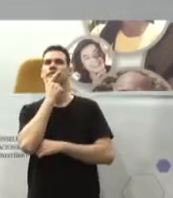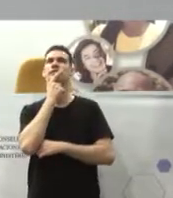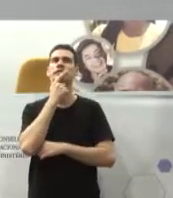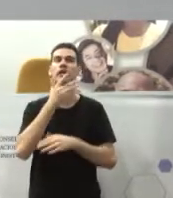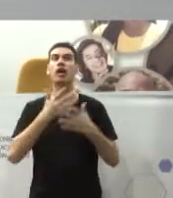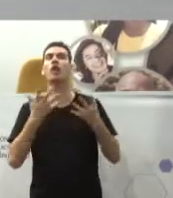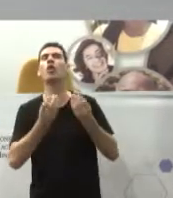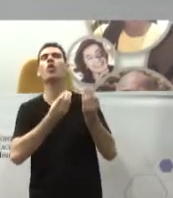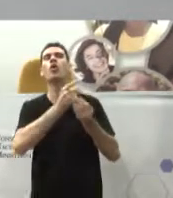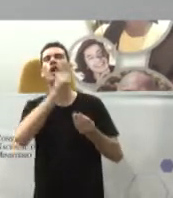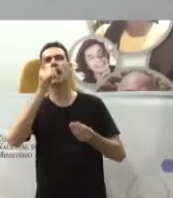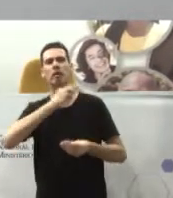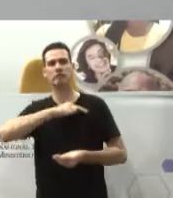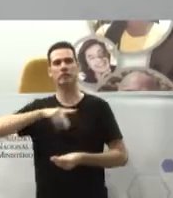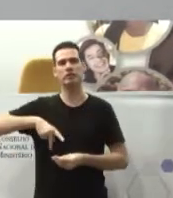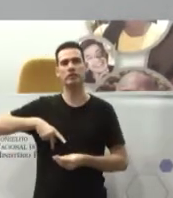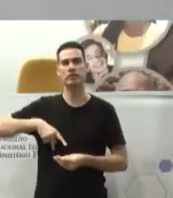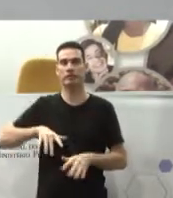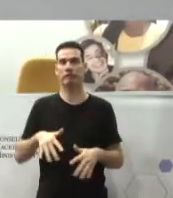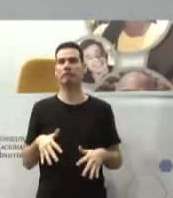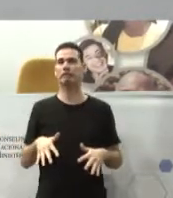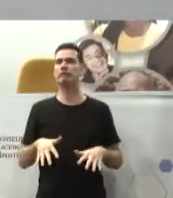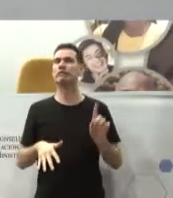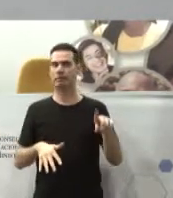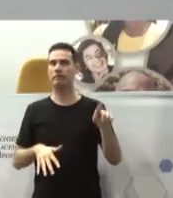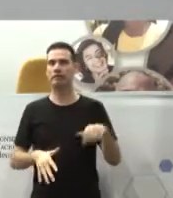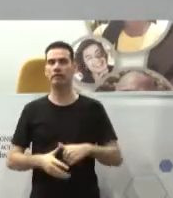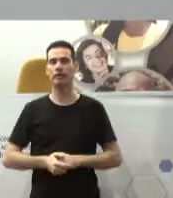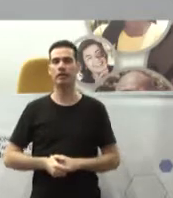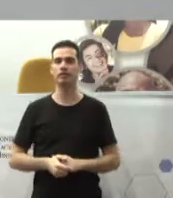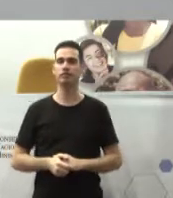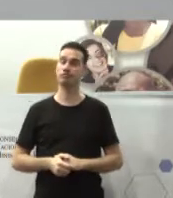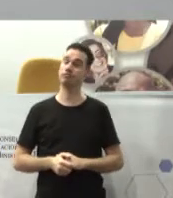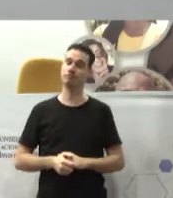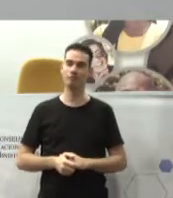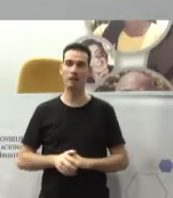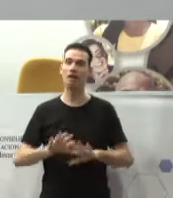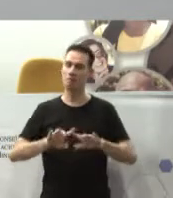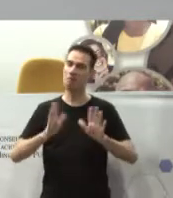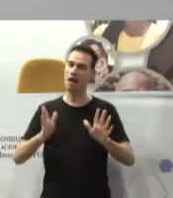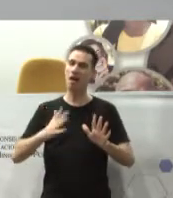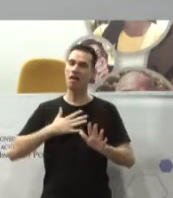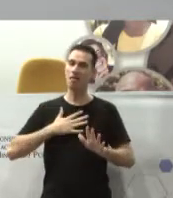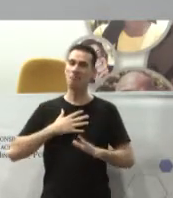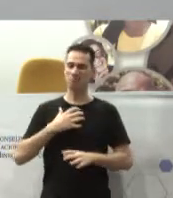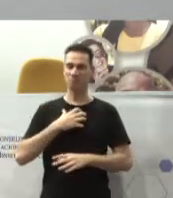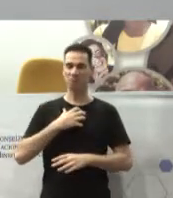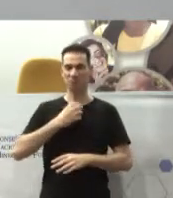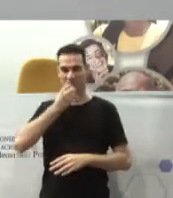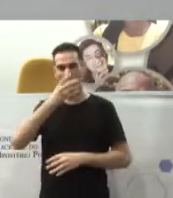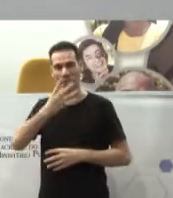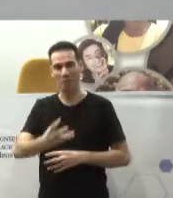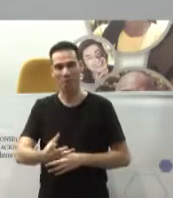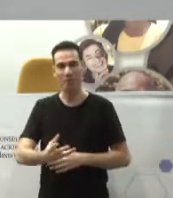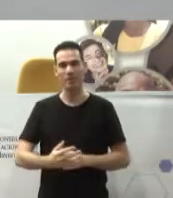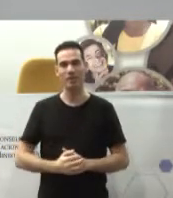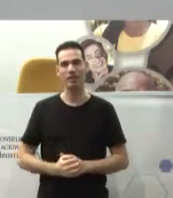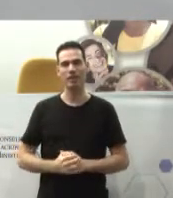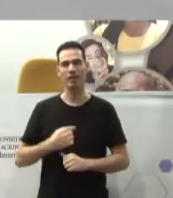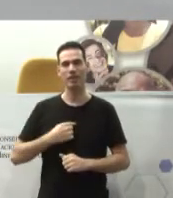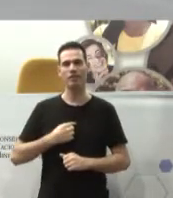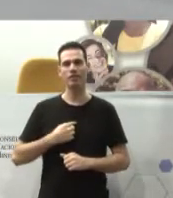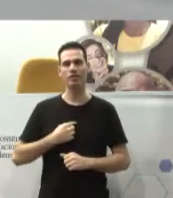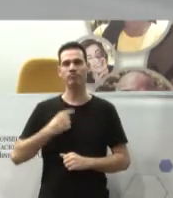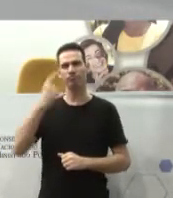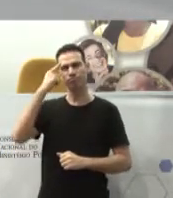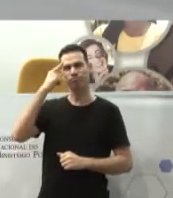como é que ele está lá no Ministério Público? Deve estar se tremendo todo, né? Mas eu confesso que eu não corroboro